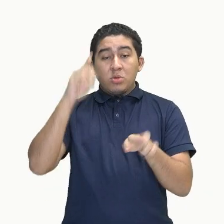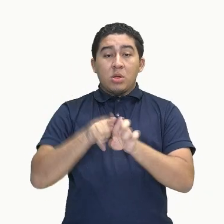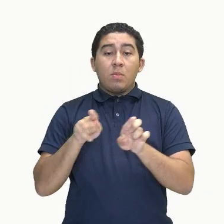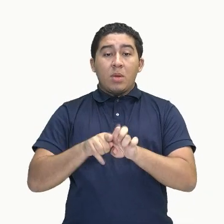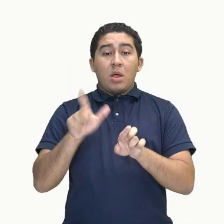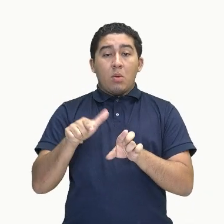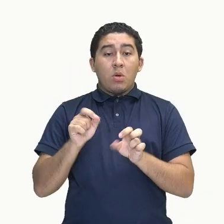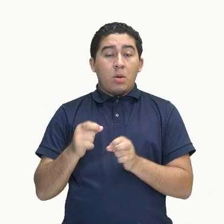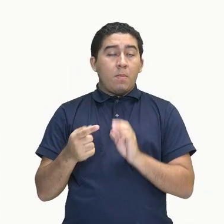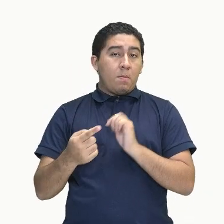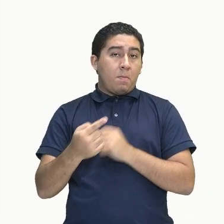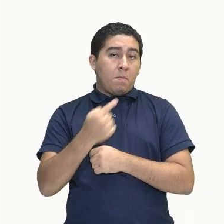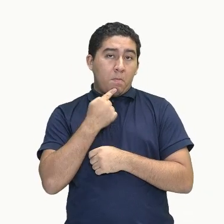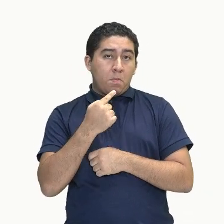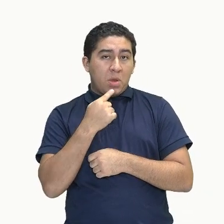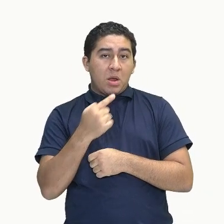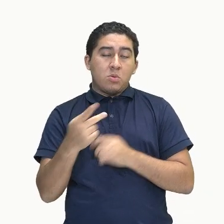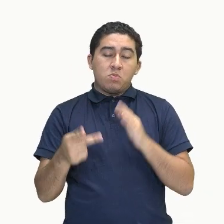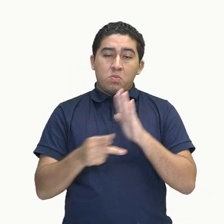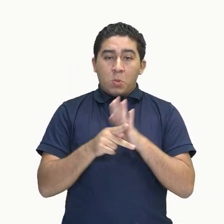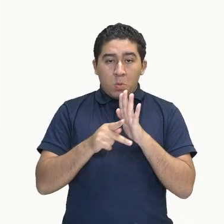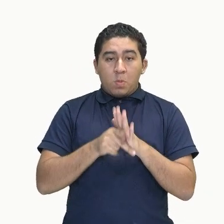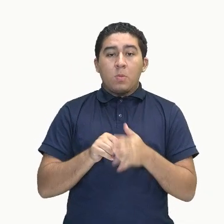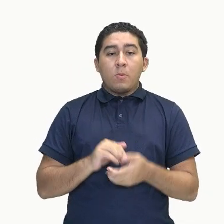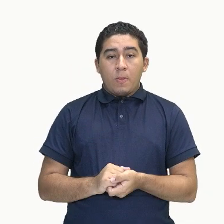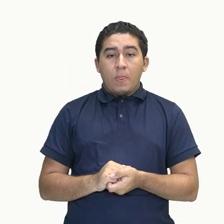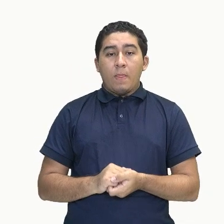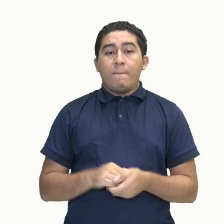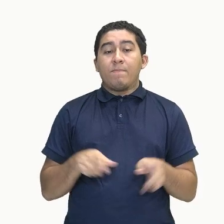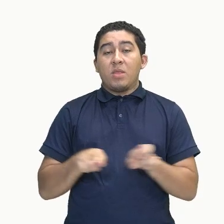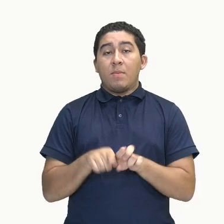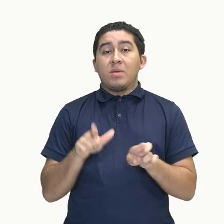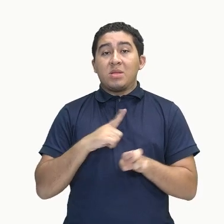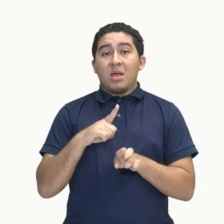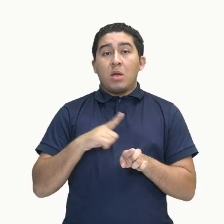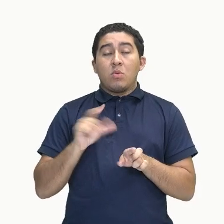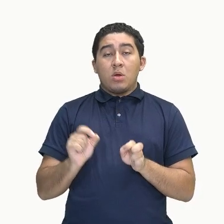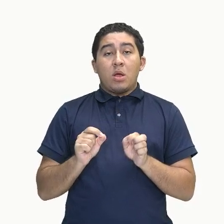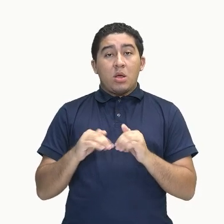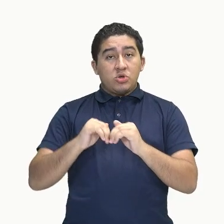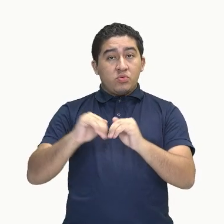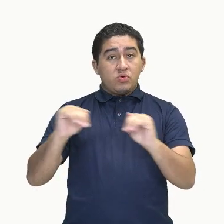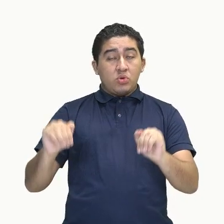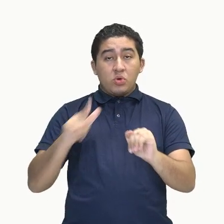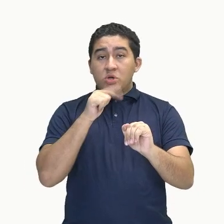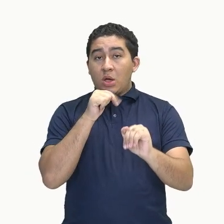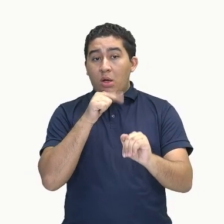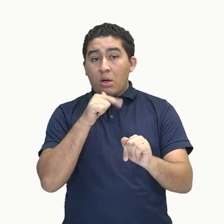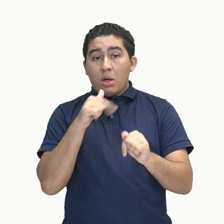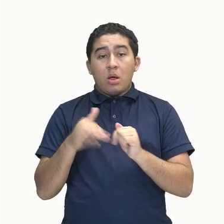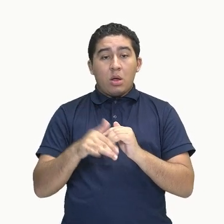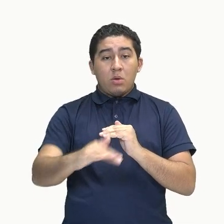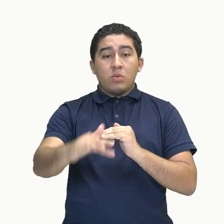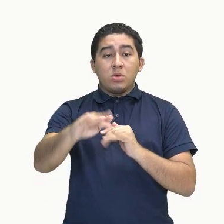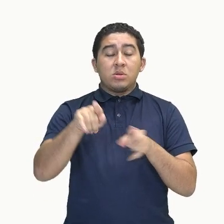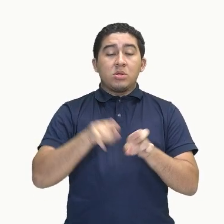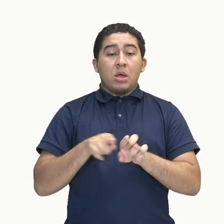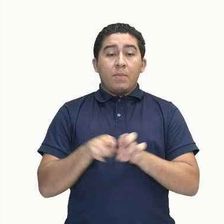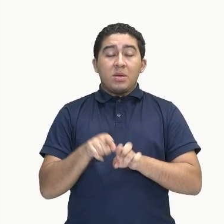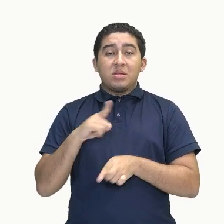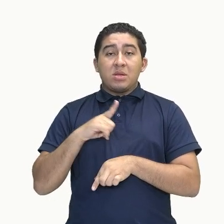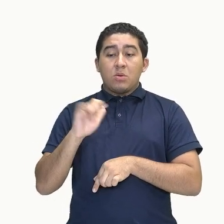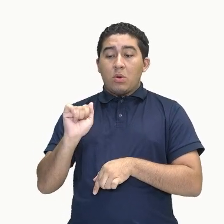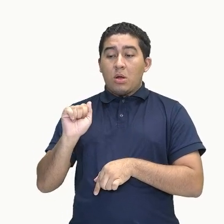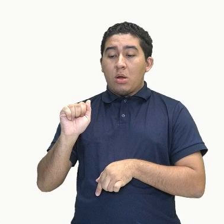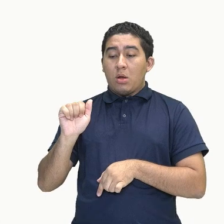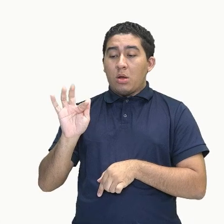dessa bacia hidrográfica. Nós encontramos os divisores de água. Nós temos aqui o que chamamos de